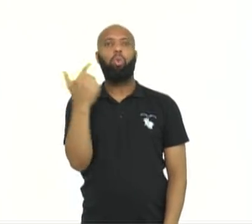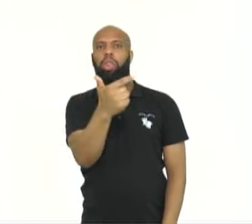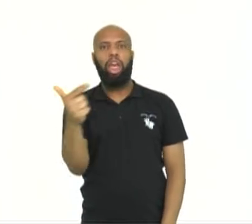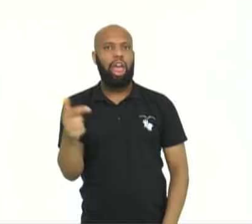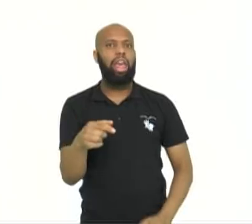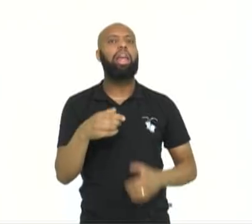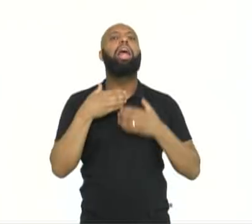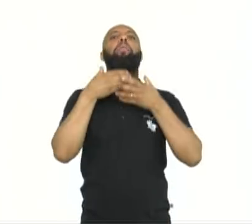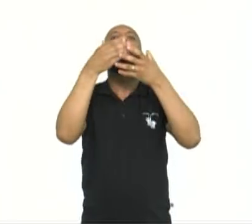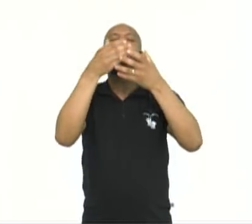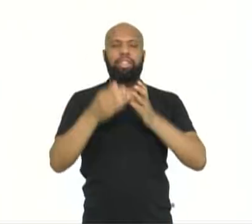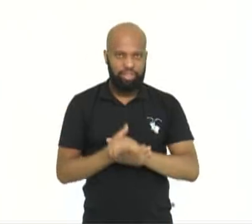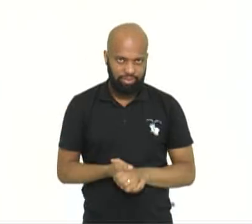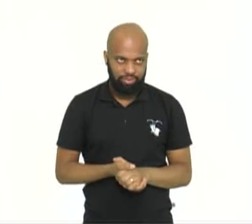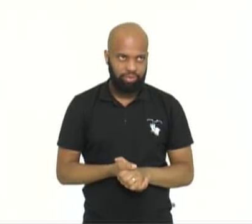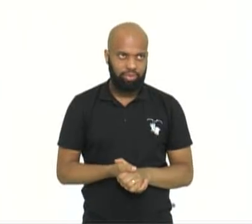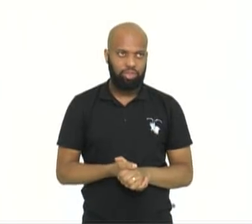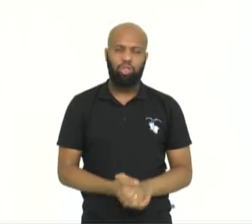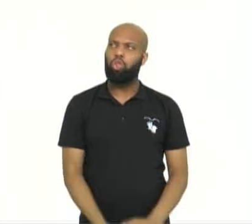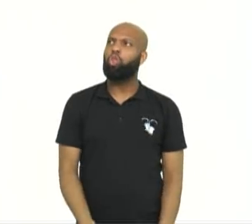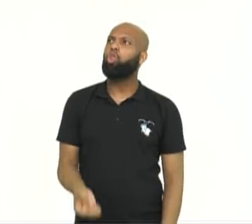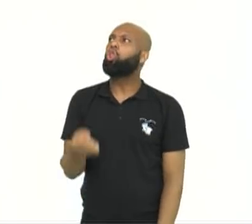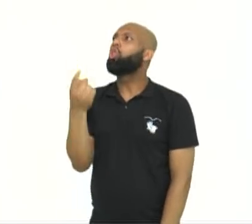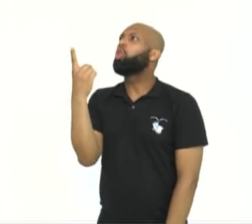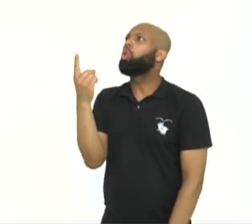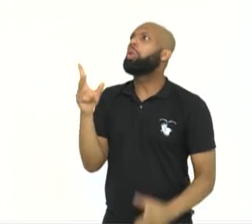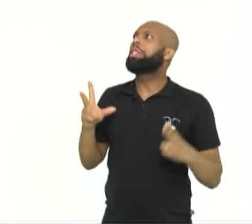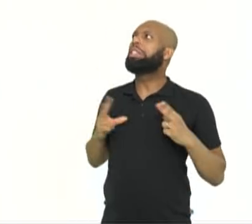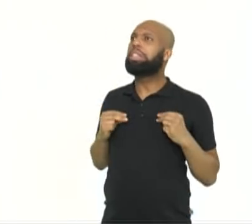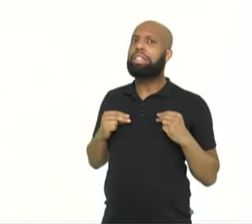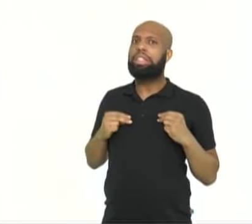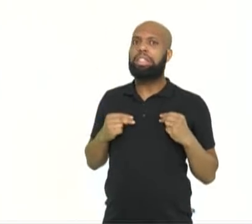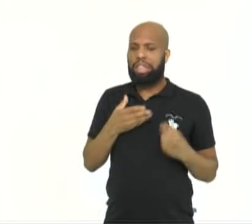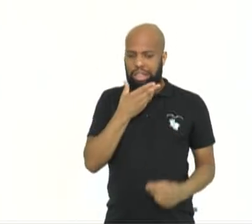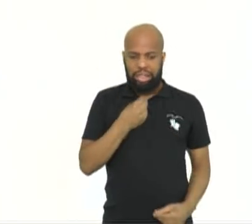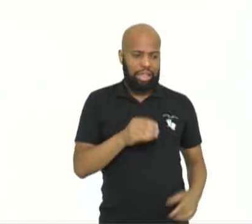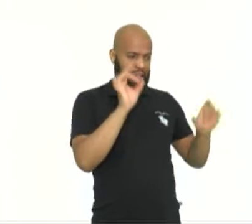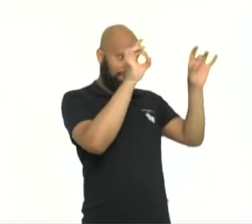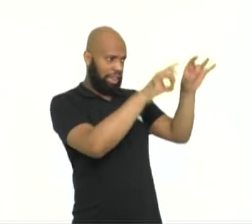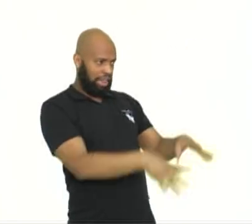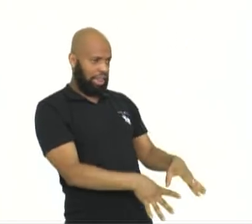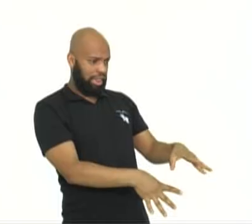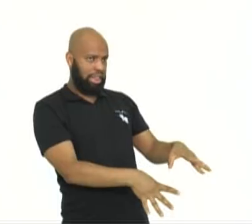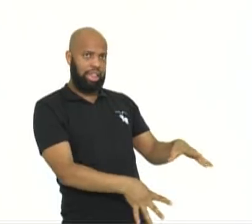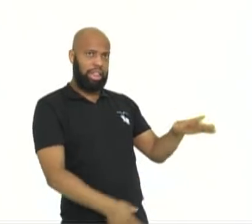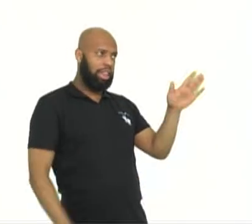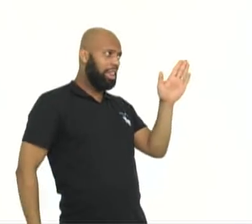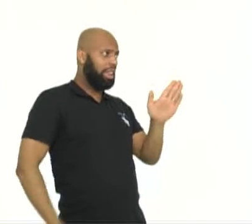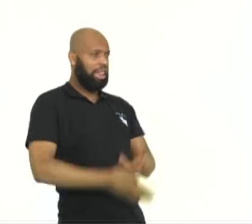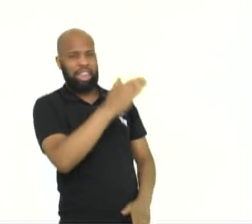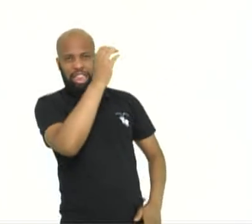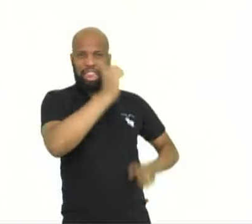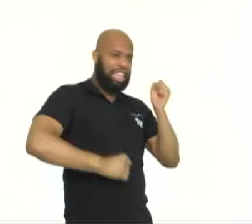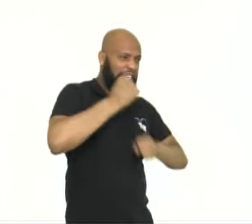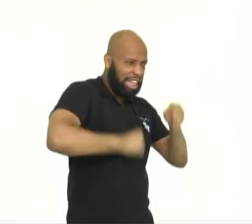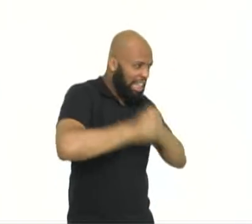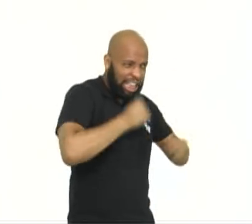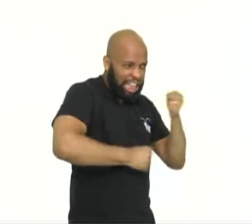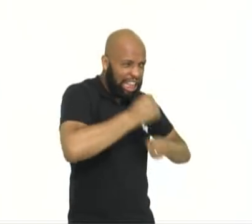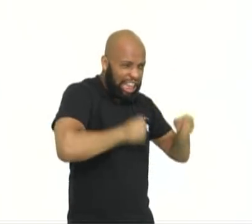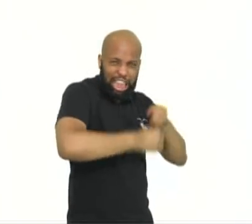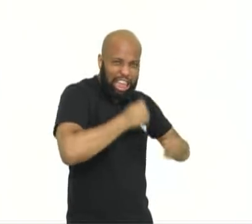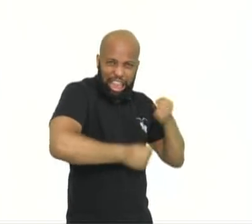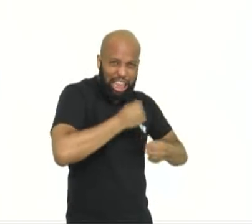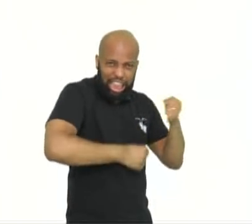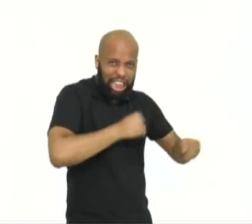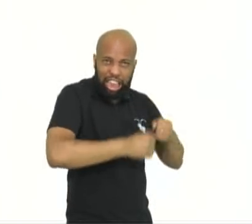Minha Nossa Senhora! O piazinho deu meia volta e largou numa disparada louco o rumo da cidade, como